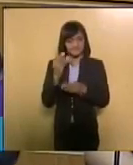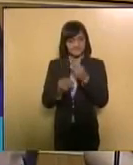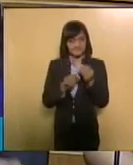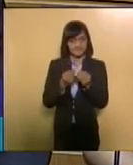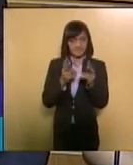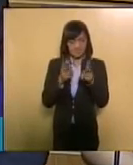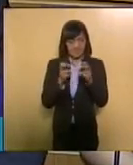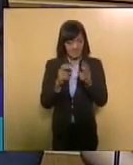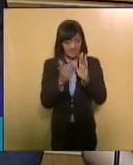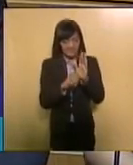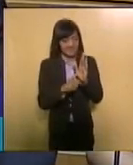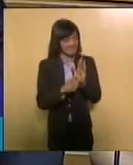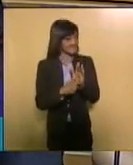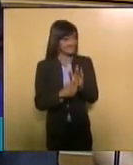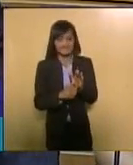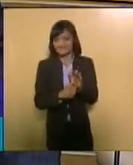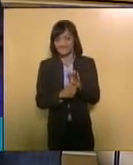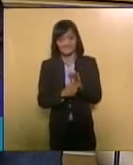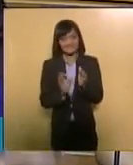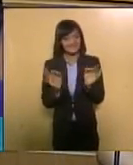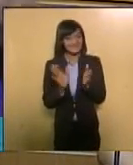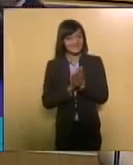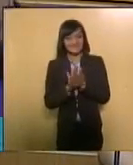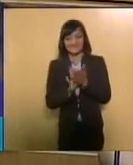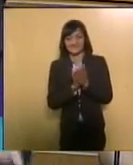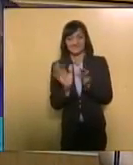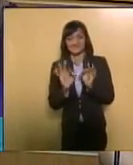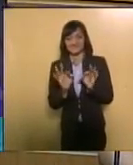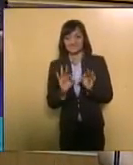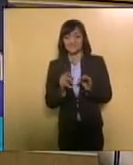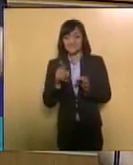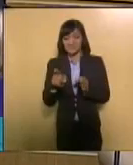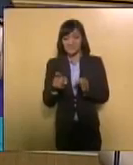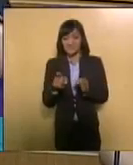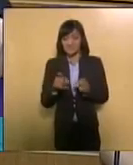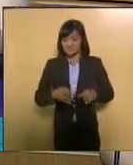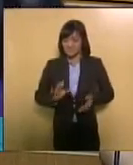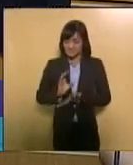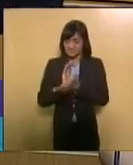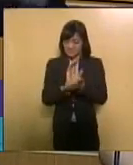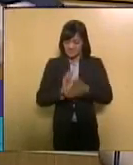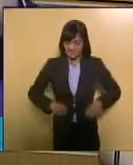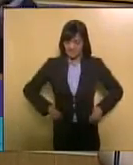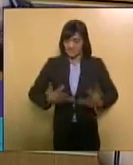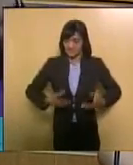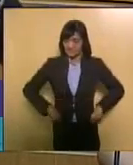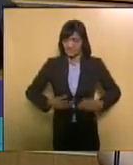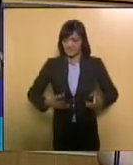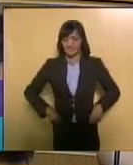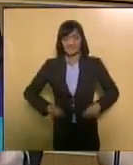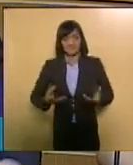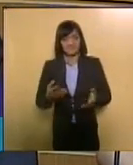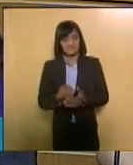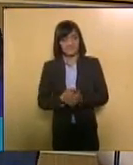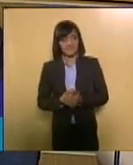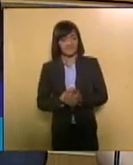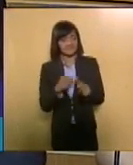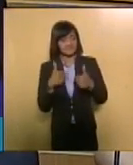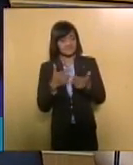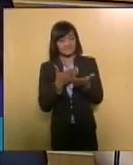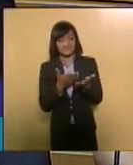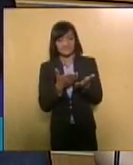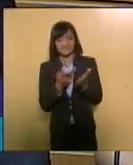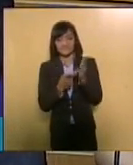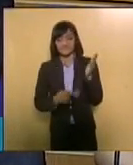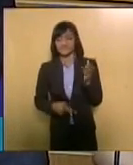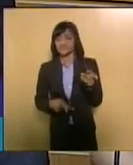quando você mede avalia diz assim não teve Impacto nenhum você está desperdiçando recurso público gastando Aquele monte de dinheiro naquela ação Então